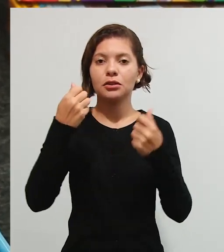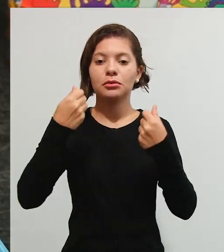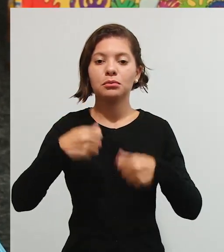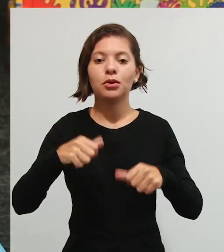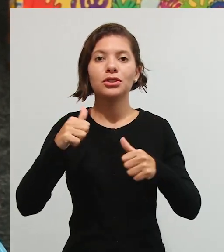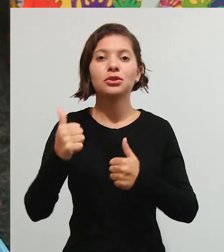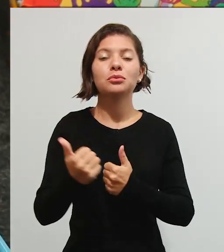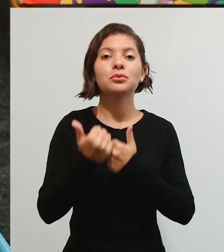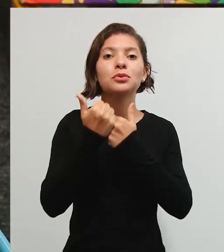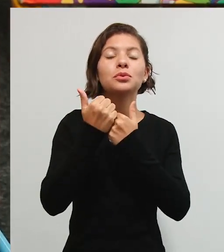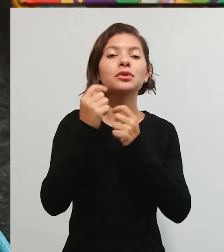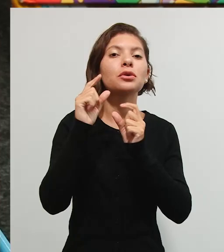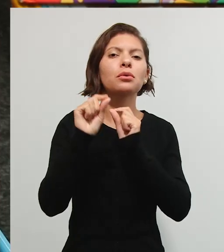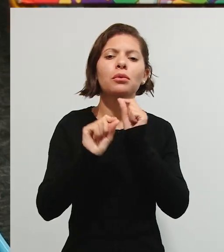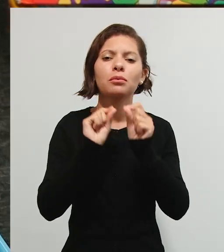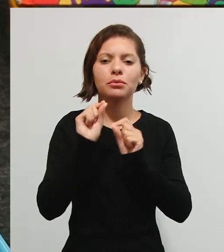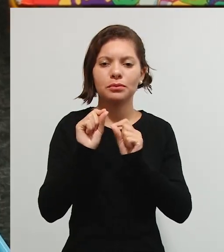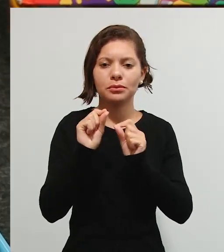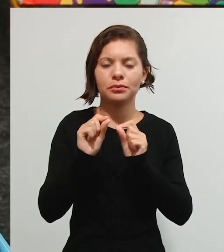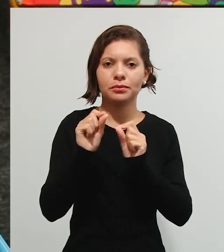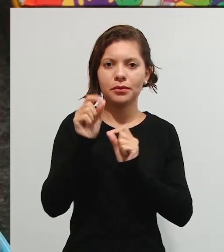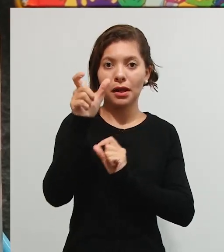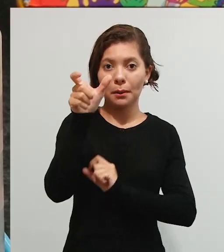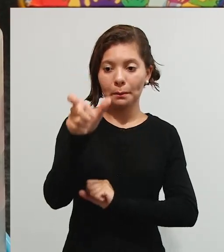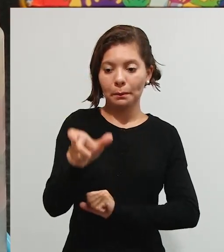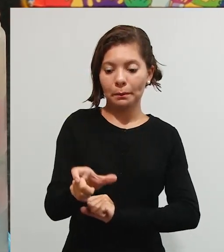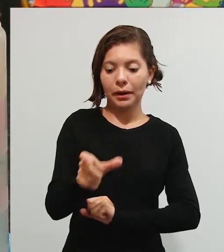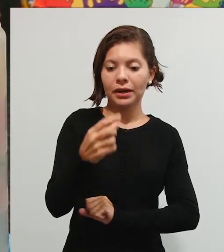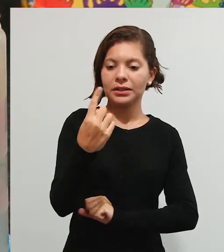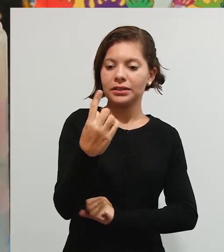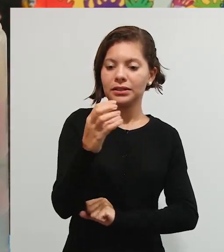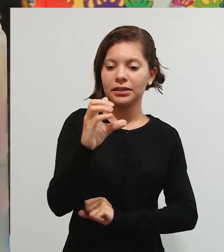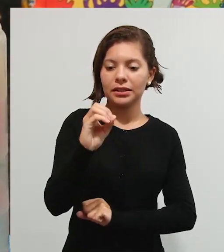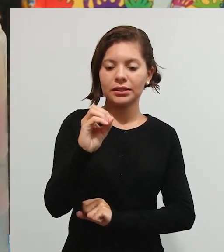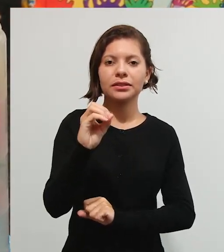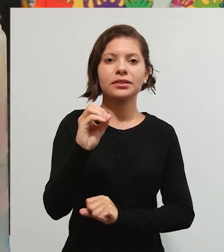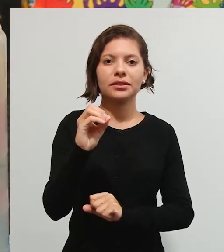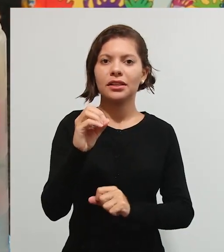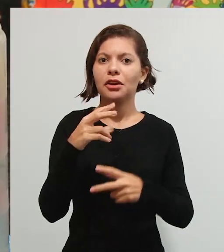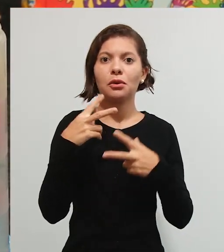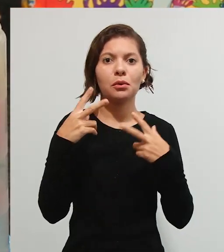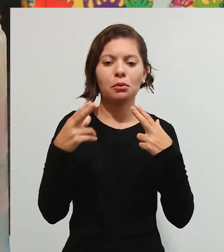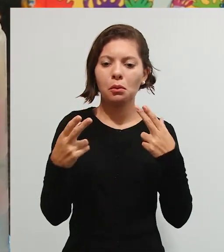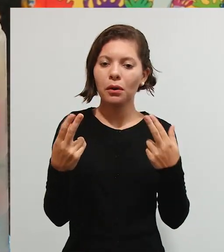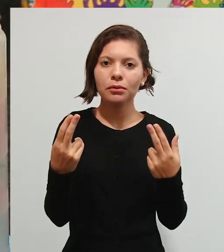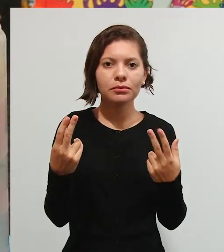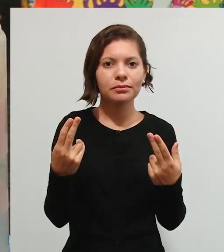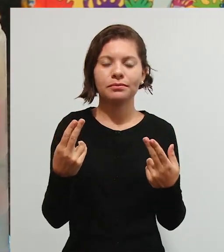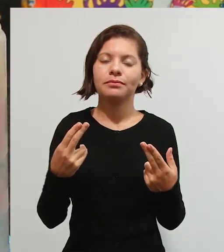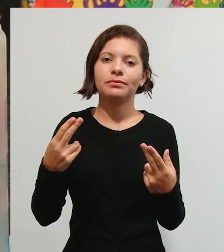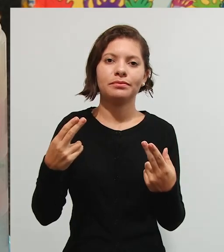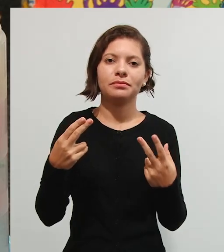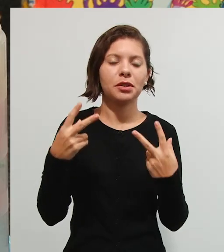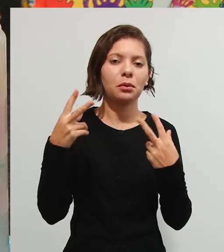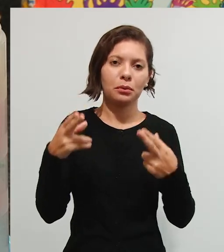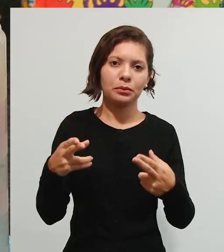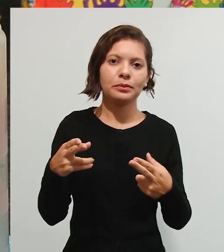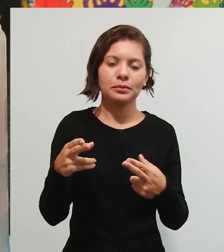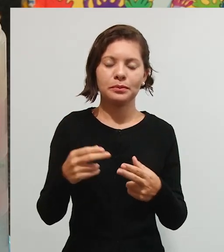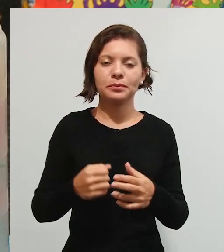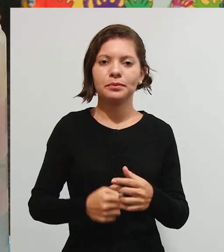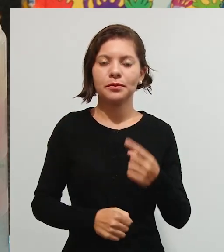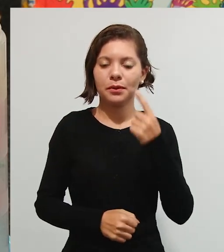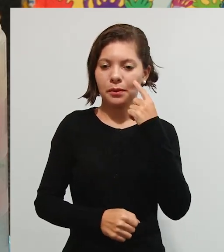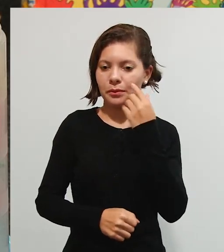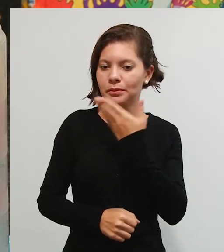posso substituí-la por essa barra de 10. E eu vou ter a mesma quantidade. Porque para ela,